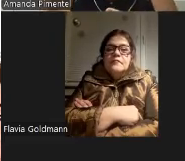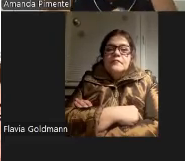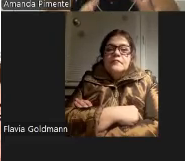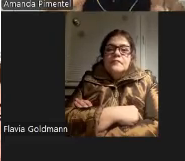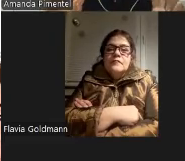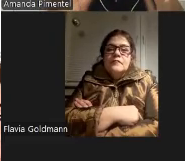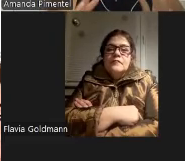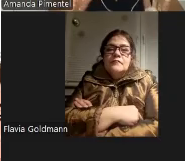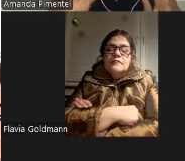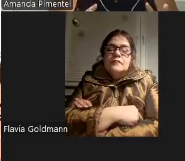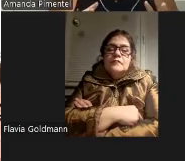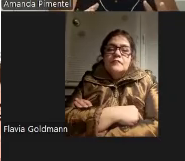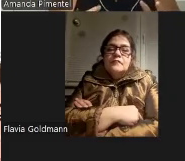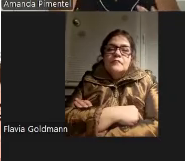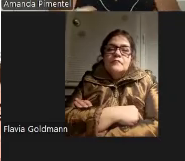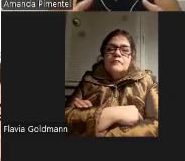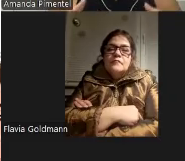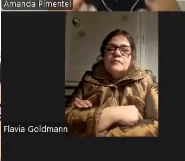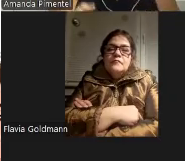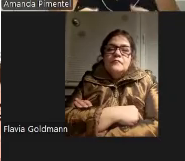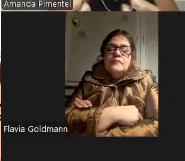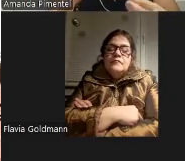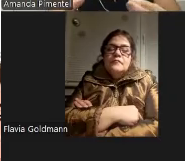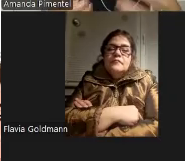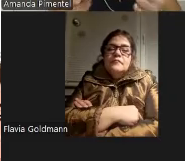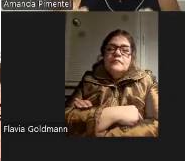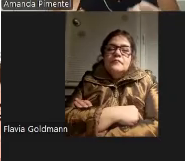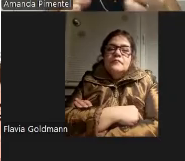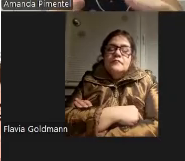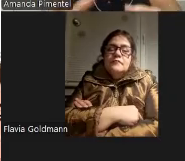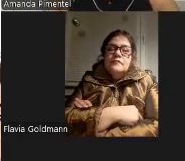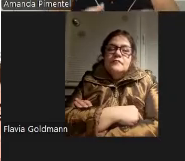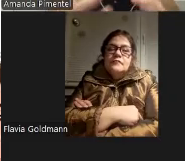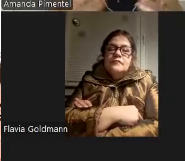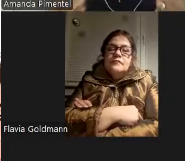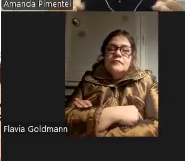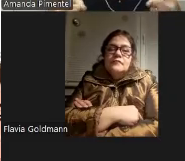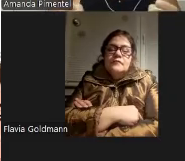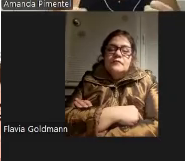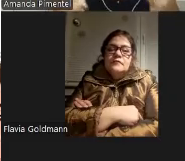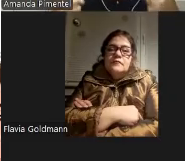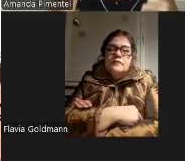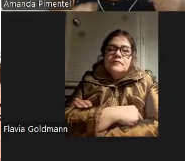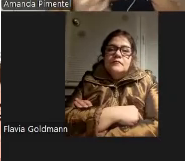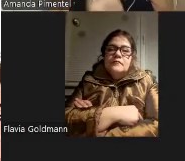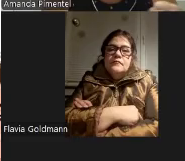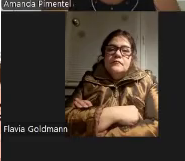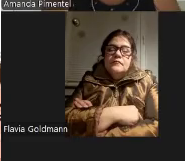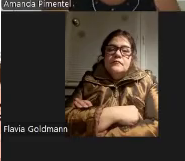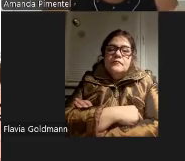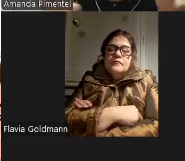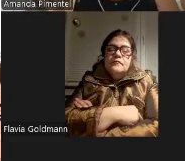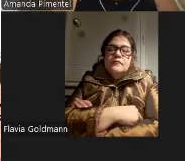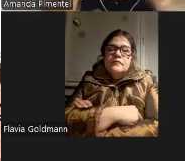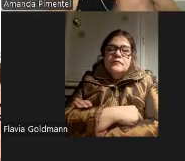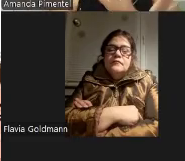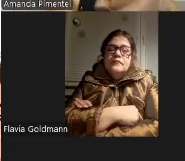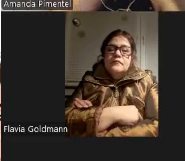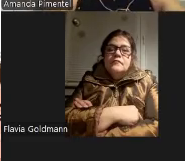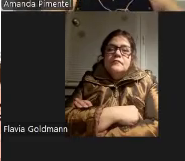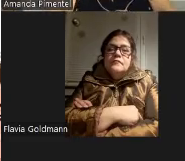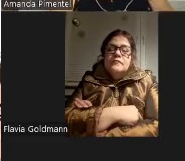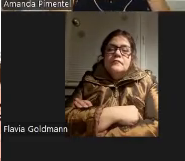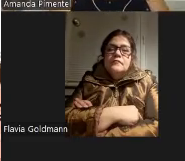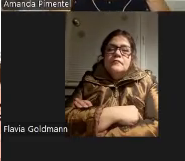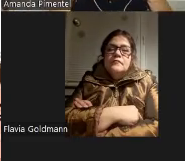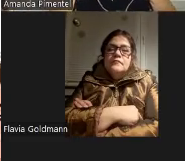córtex frontal fosse o bibliotecário que capta, ele recebe o livro, ele recebe a informação de que livro você quer, e ele vai lá